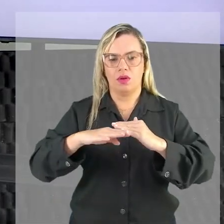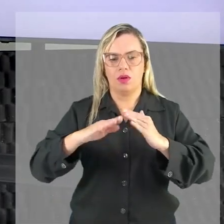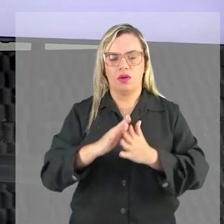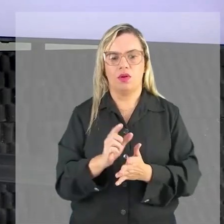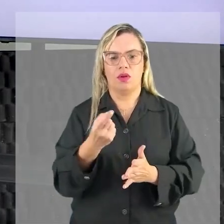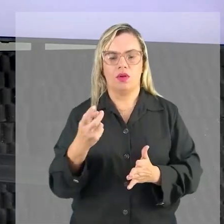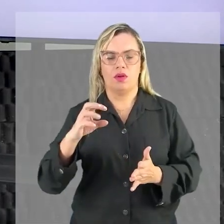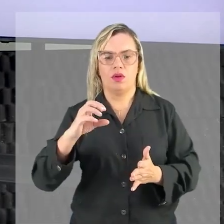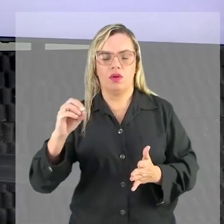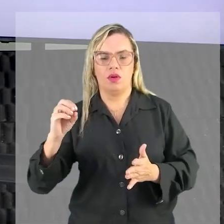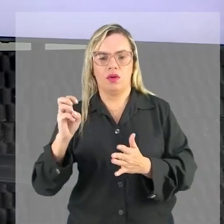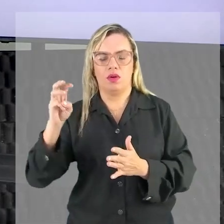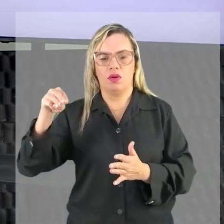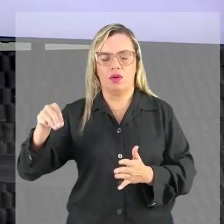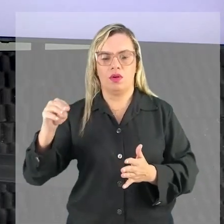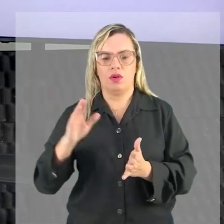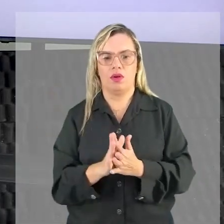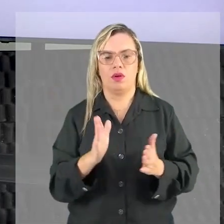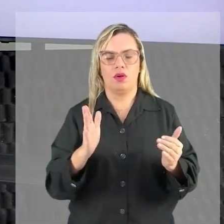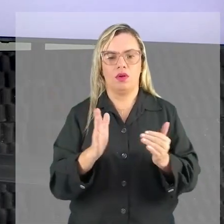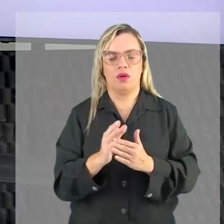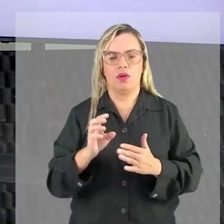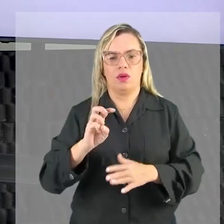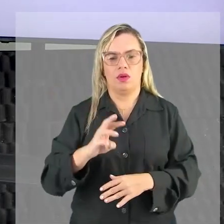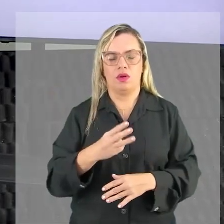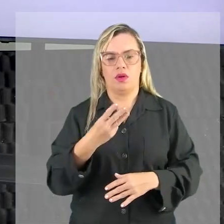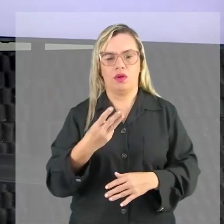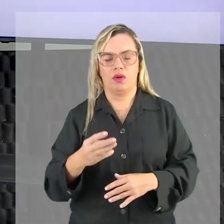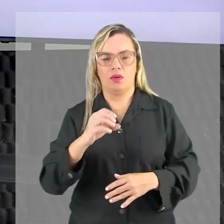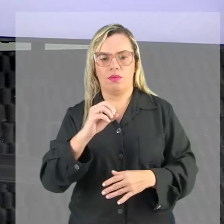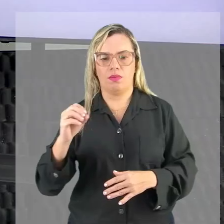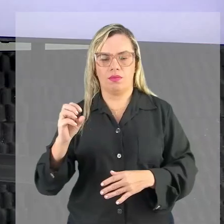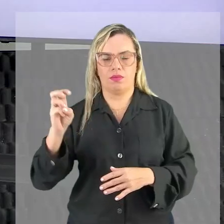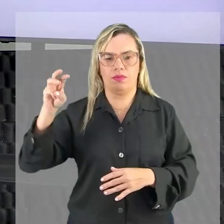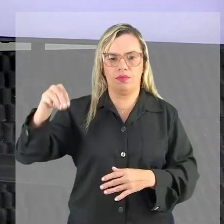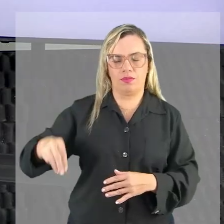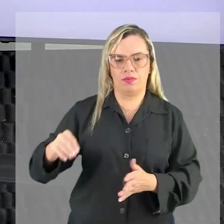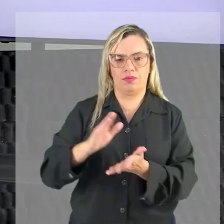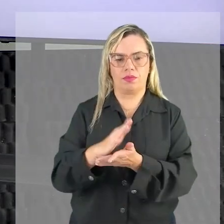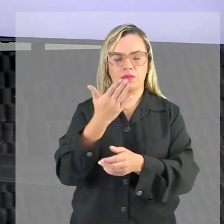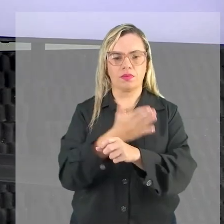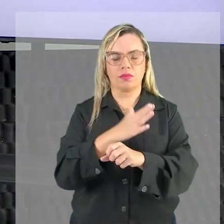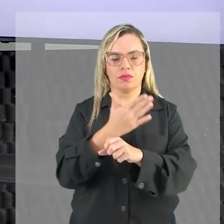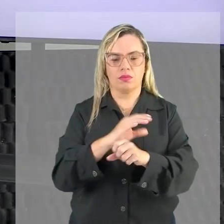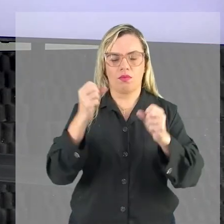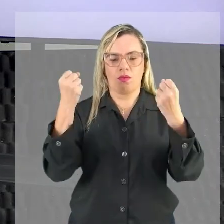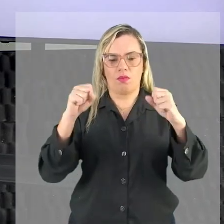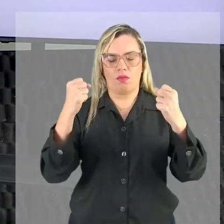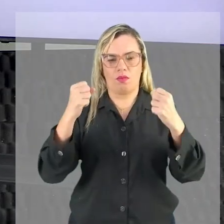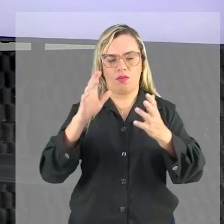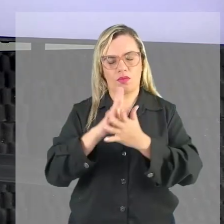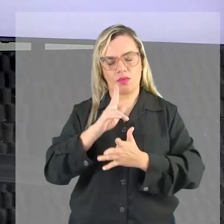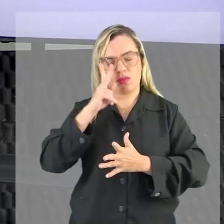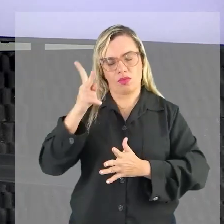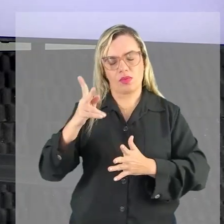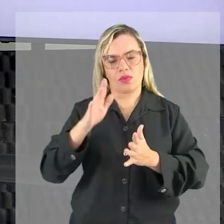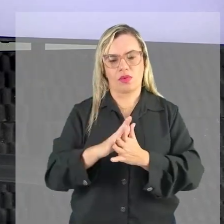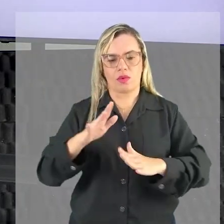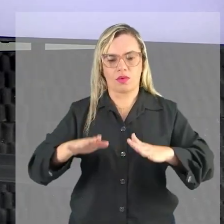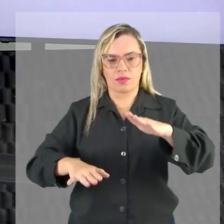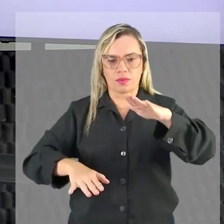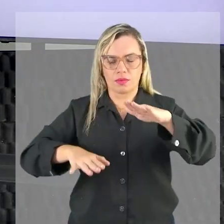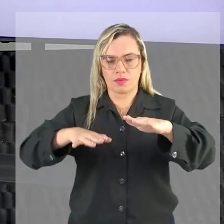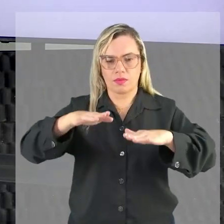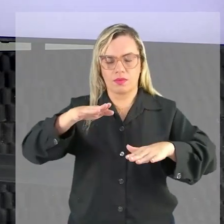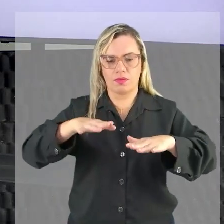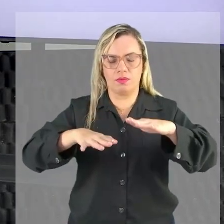minutos a 300 minutos de atividade física de intensidade moderada. Então vão